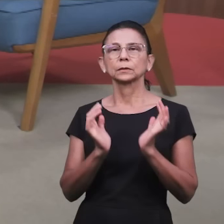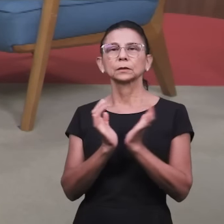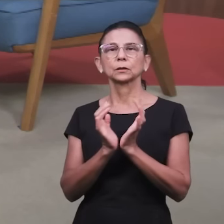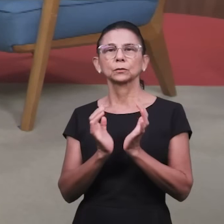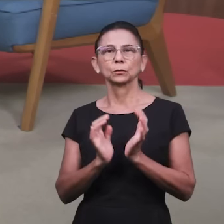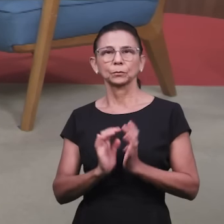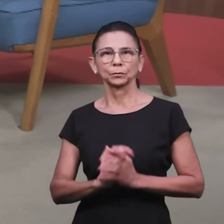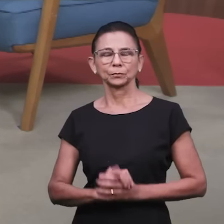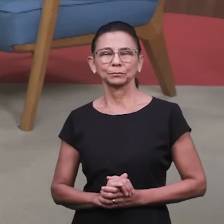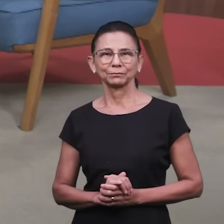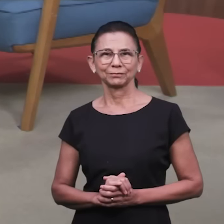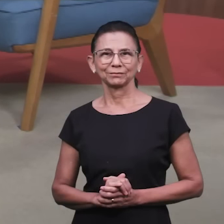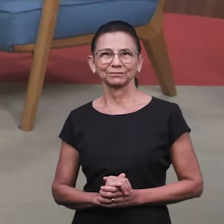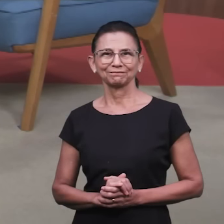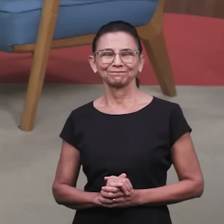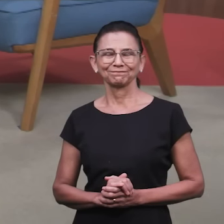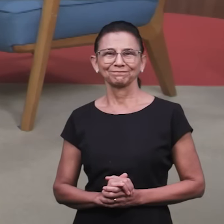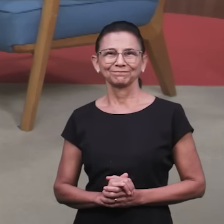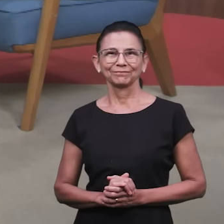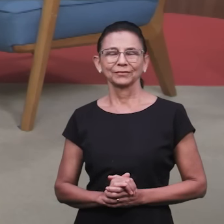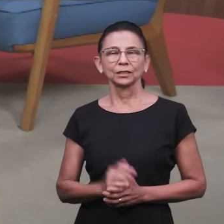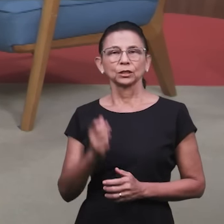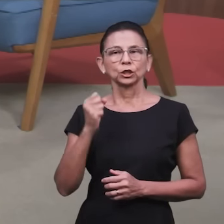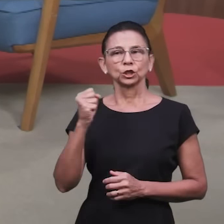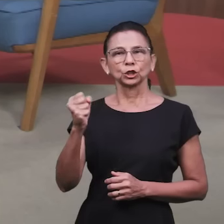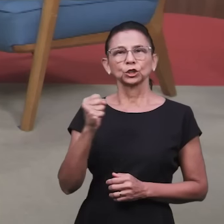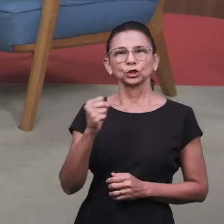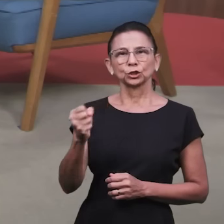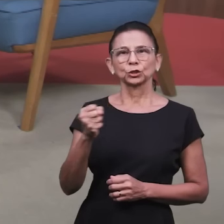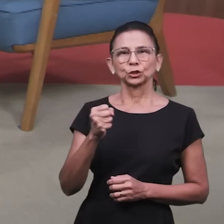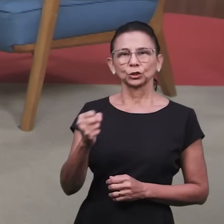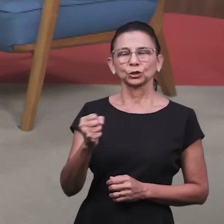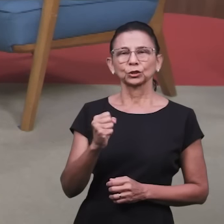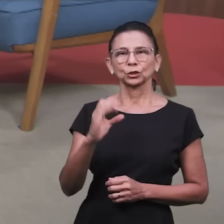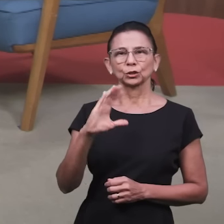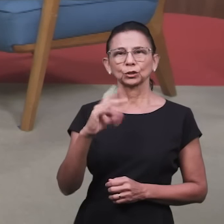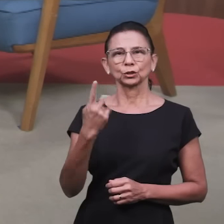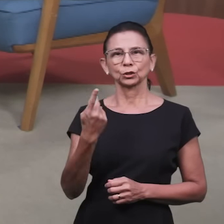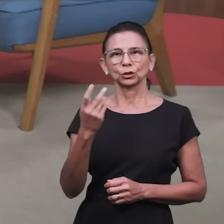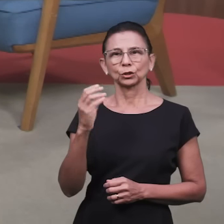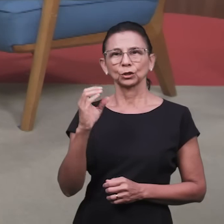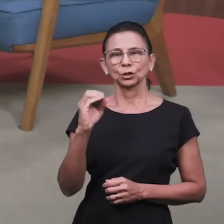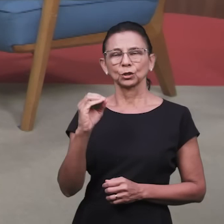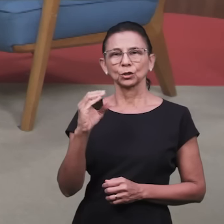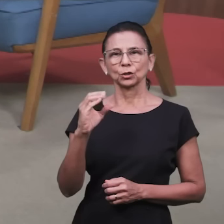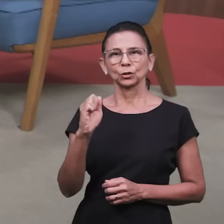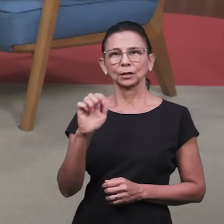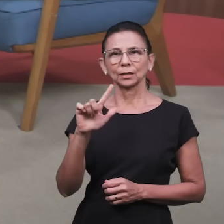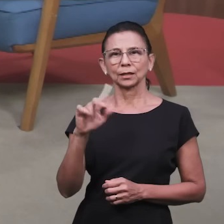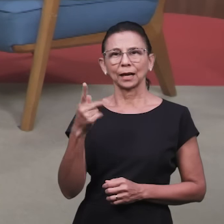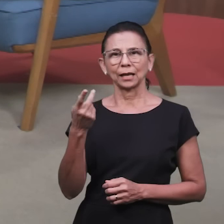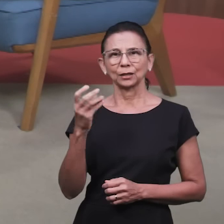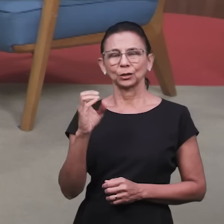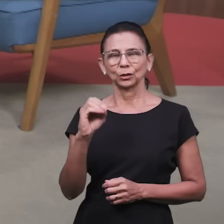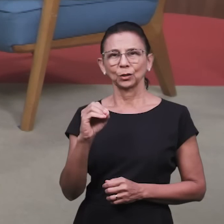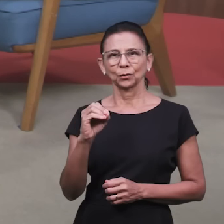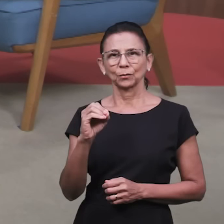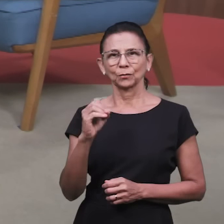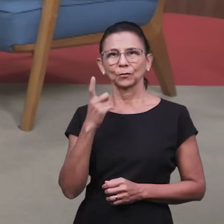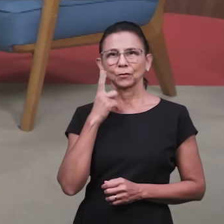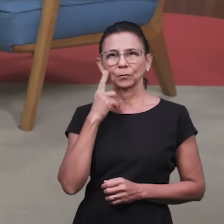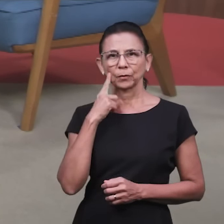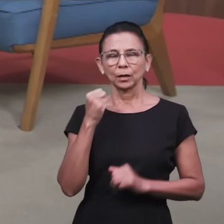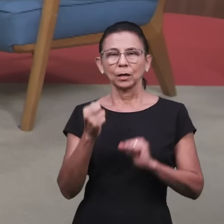e com um instrumento que ajuda muito a marcar o andamento dos louvores, que é o chocalho. O louvor continua